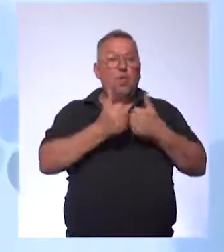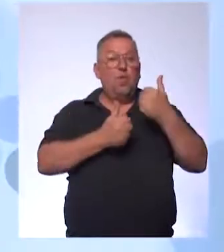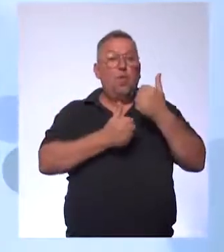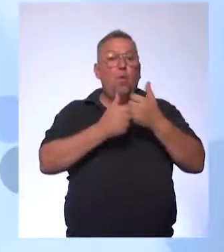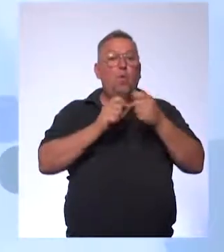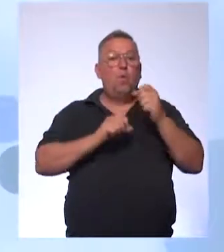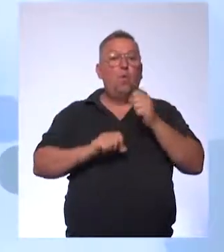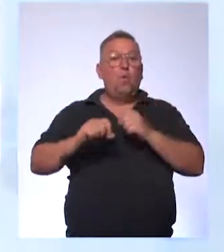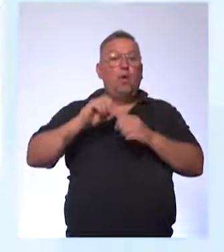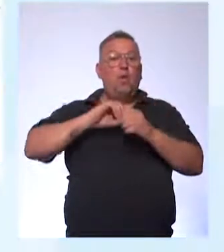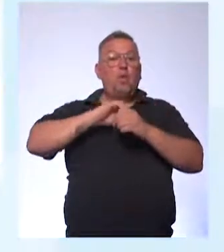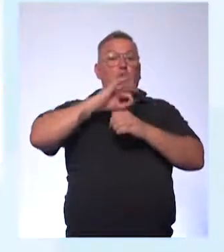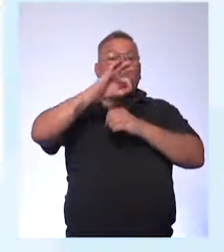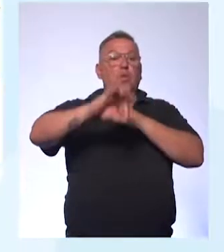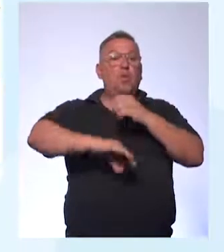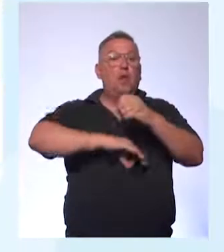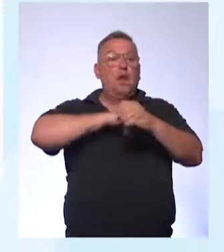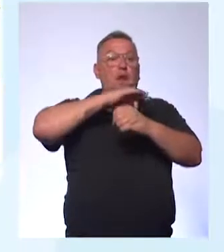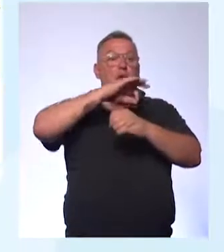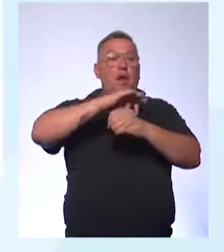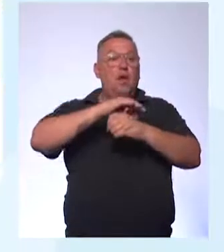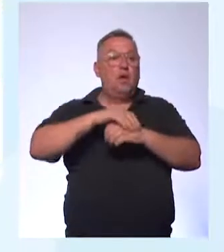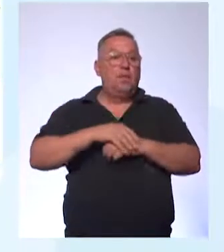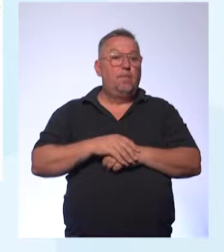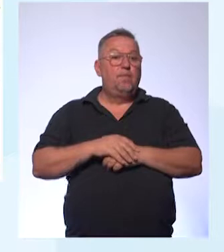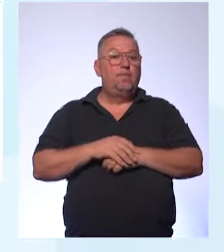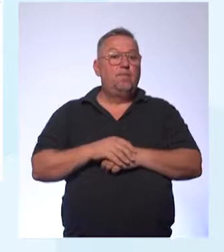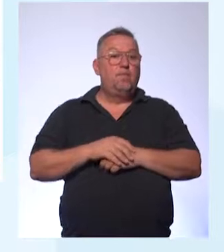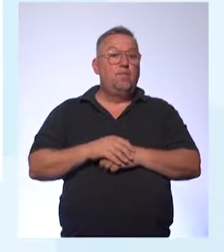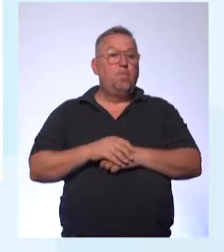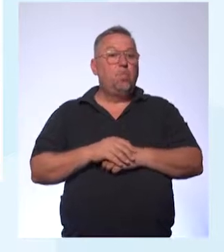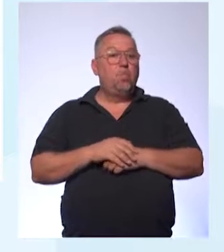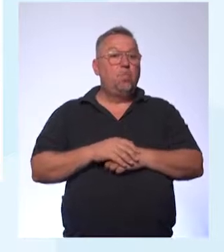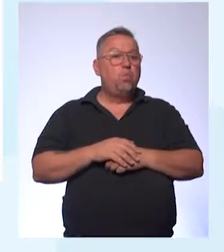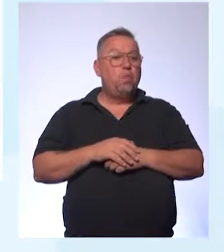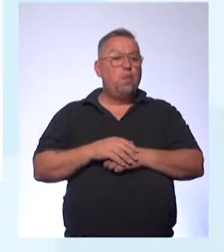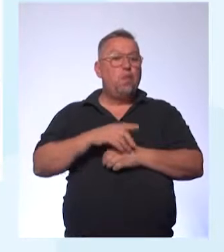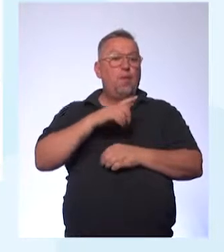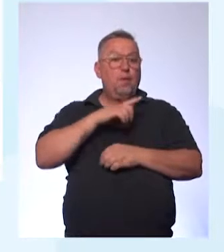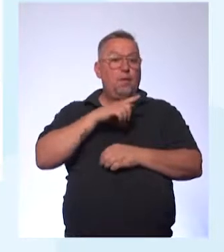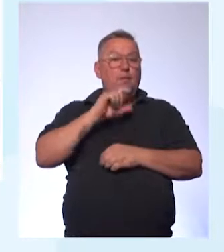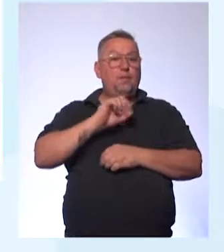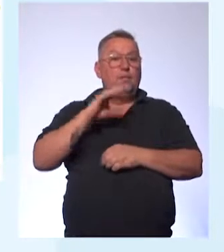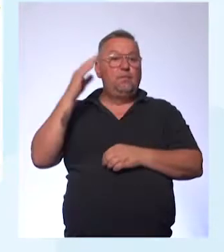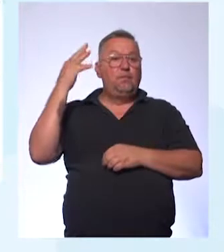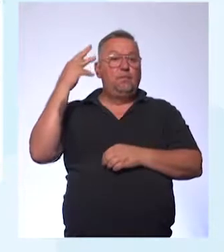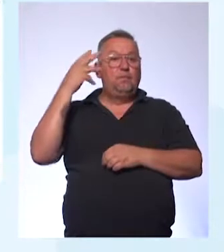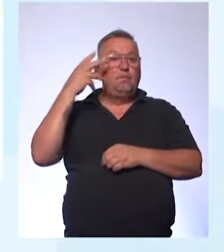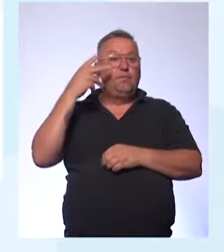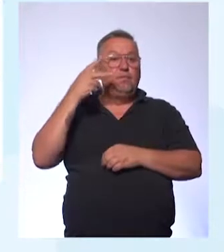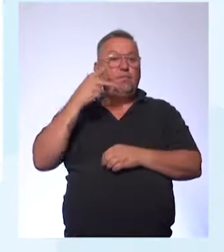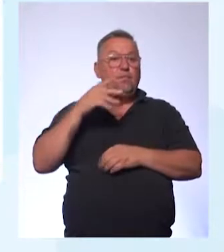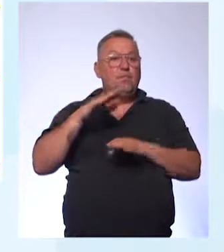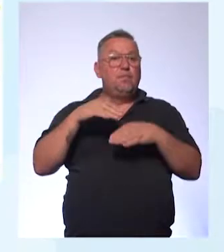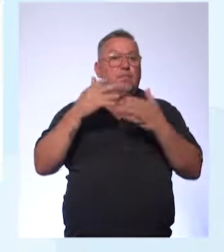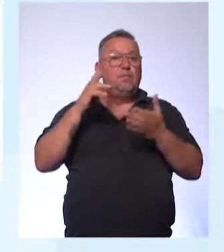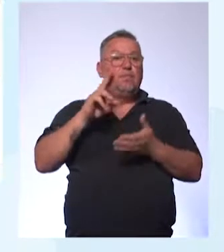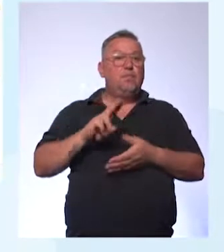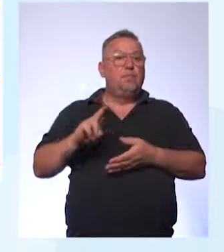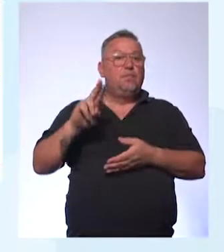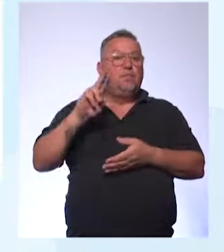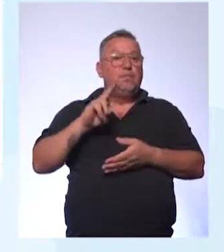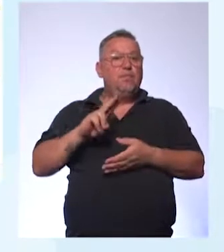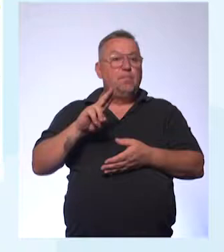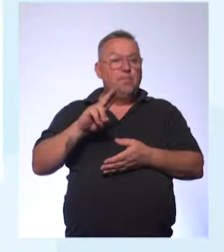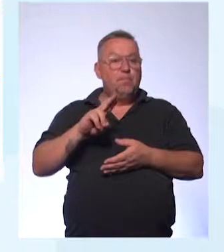fonte nuclear. Tá? Então você tem aí também um reatorzinho, ó, que bonitinho, mostrando para que eu uso, né,